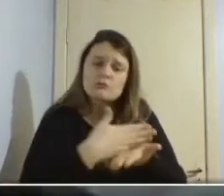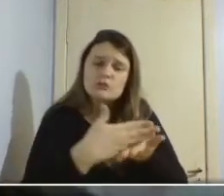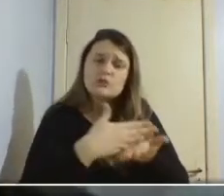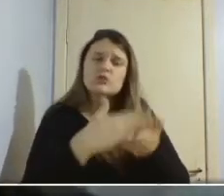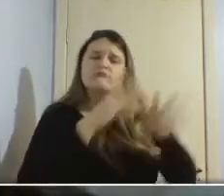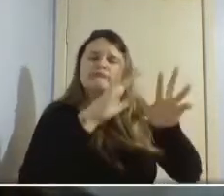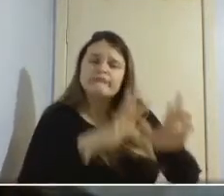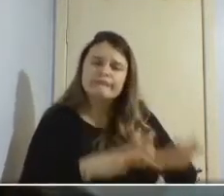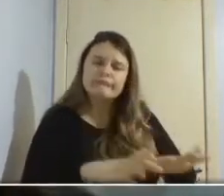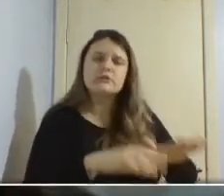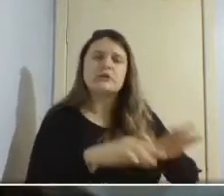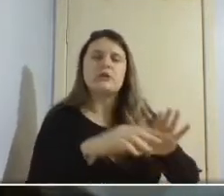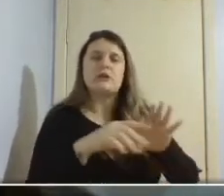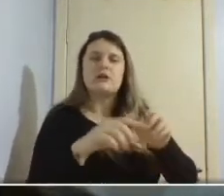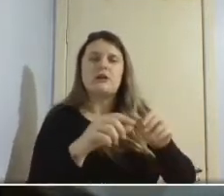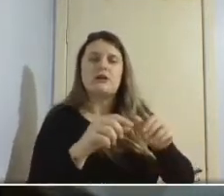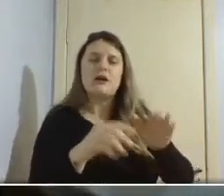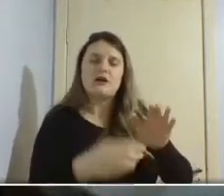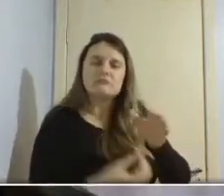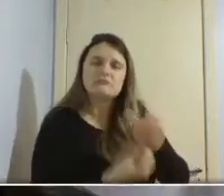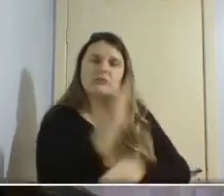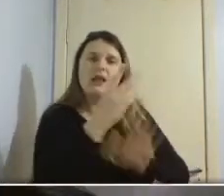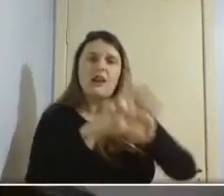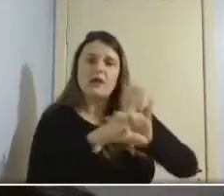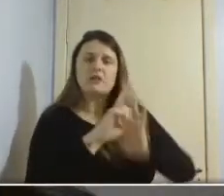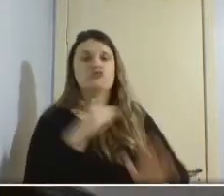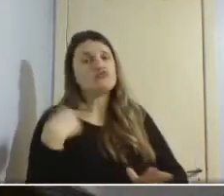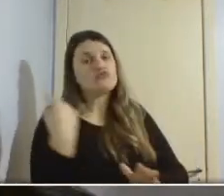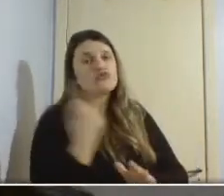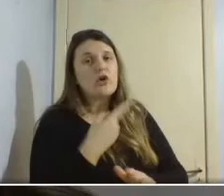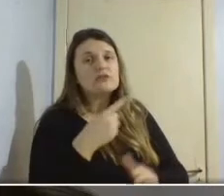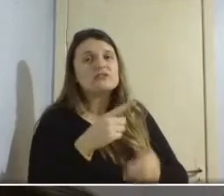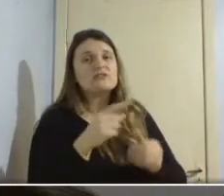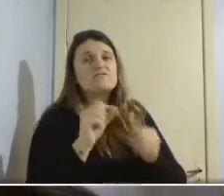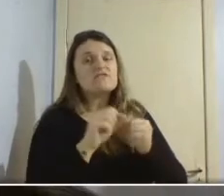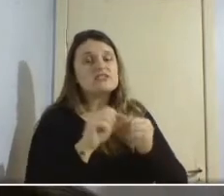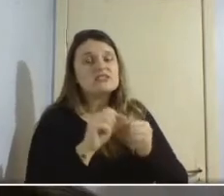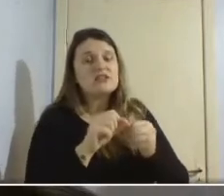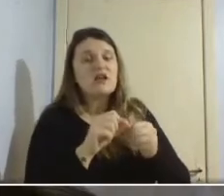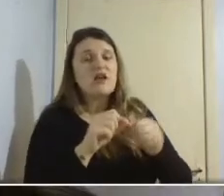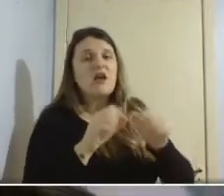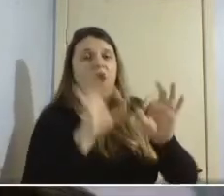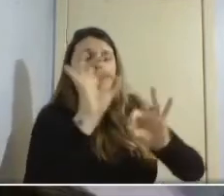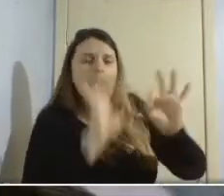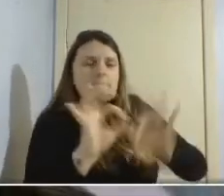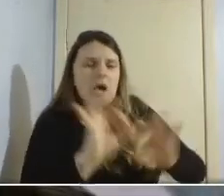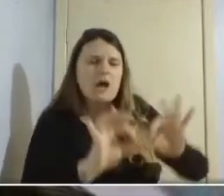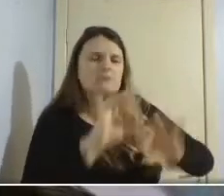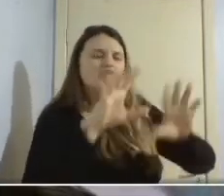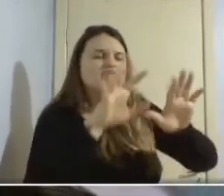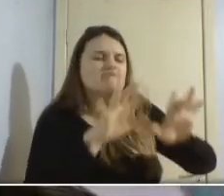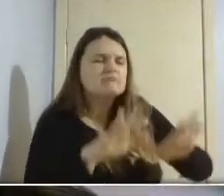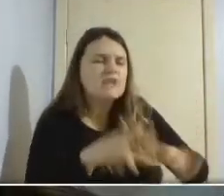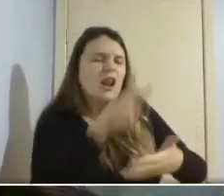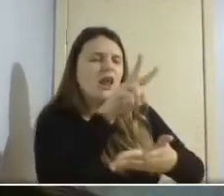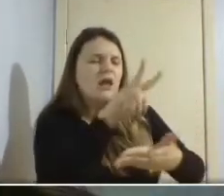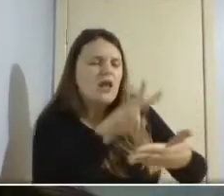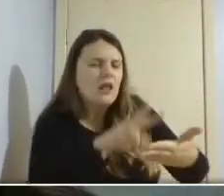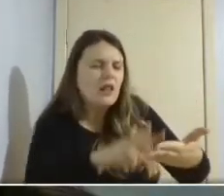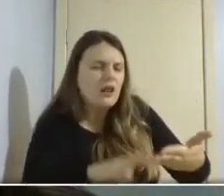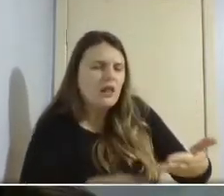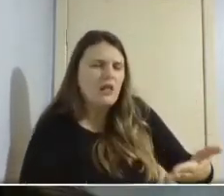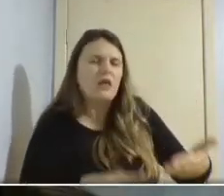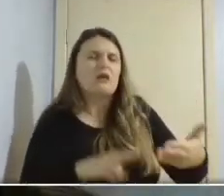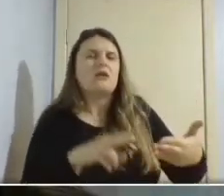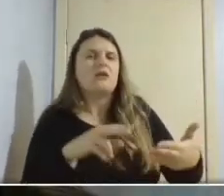nós precisaríamos fazer um ajuste nessa minuta, já adequando a linguagem do Marco Legal